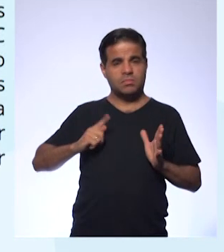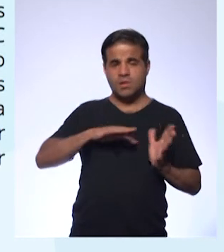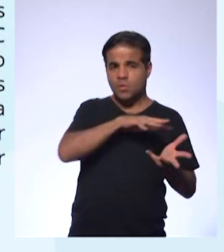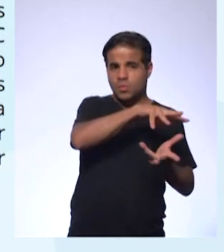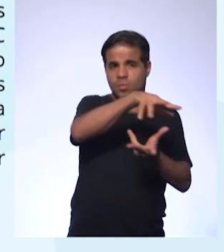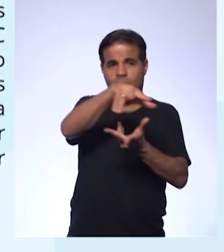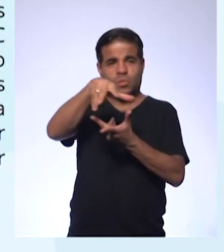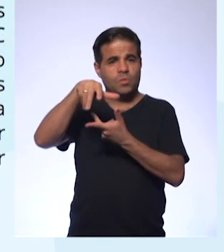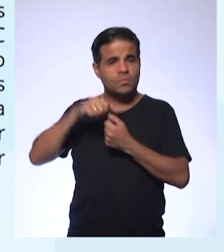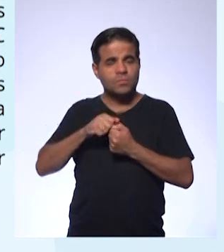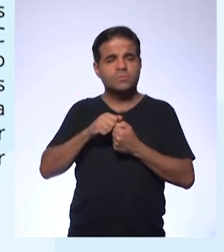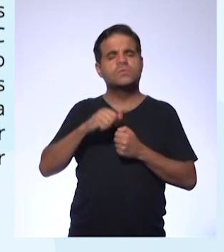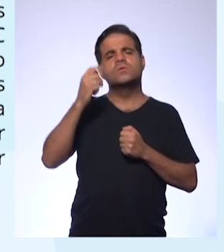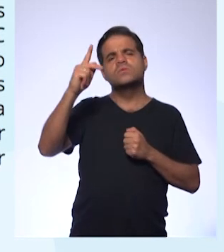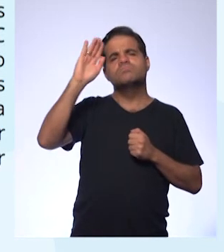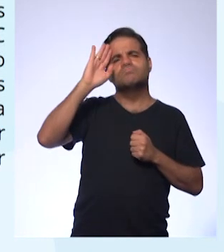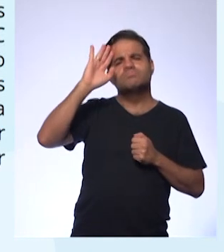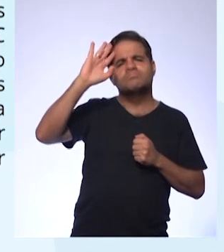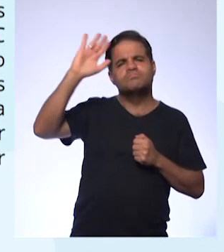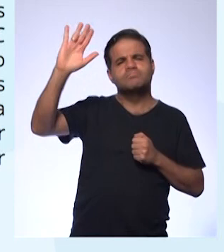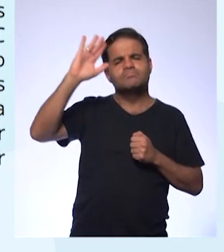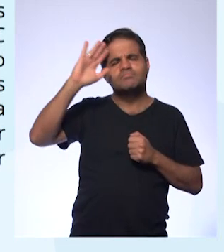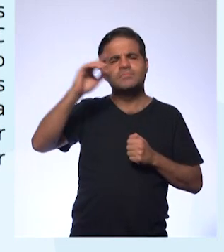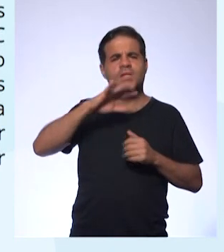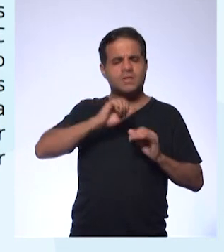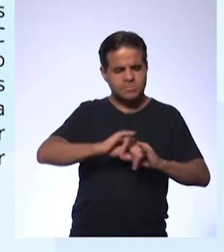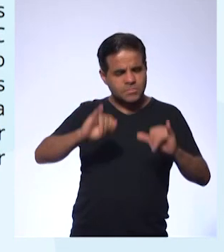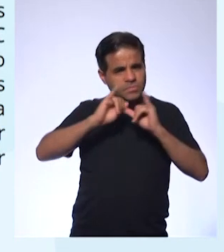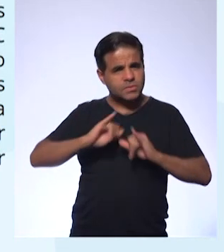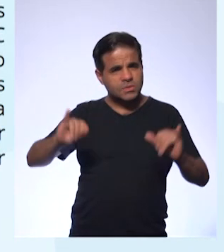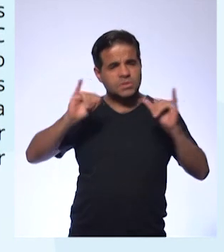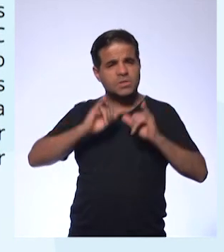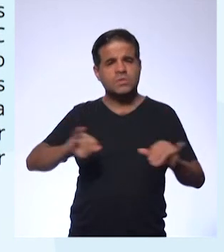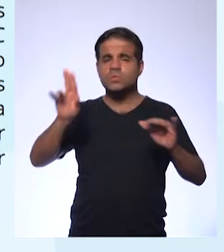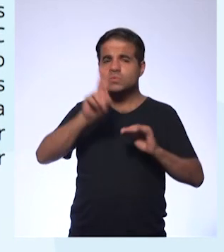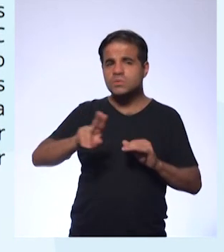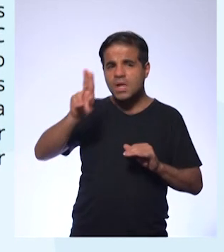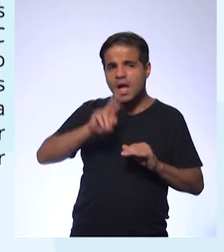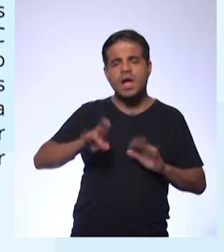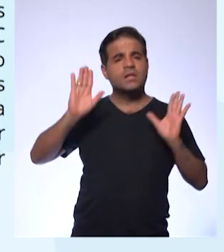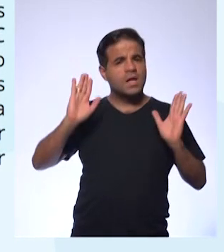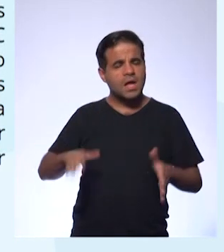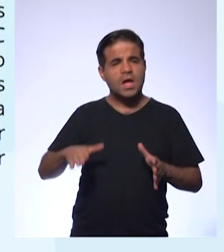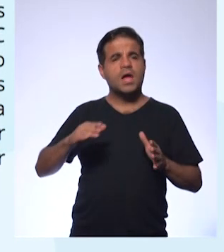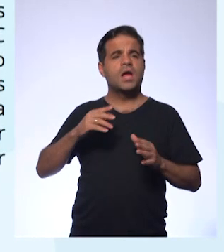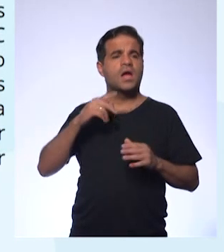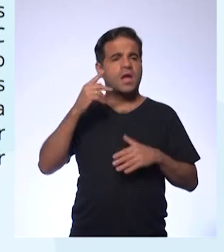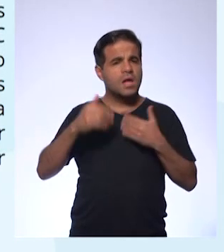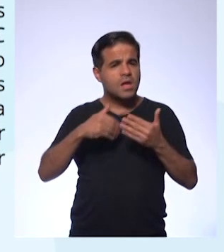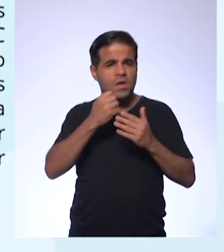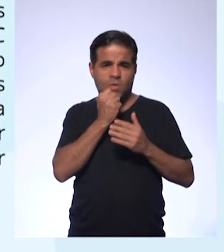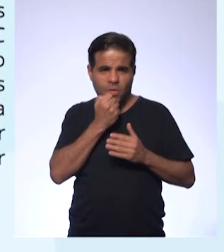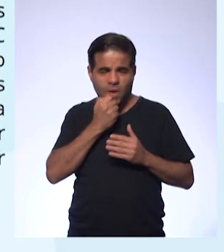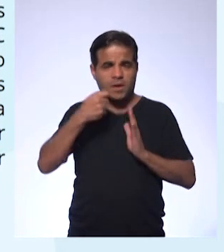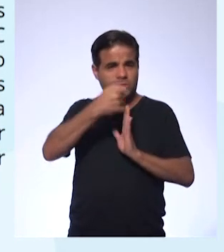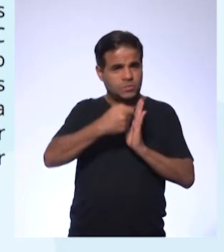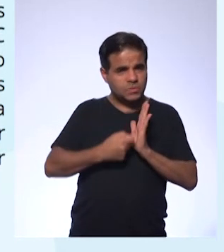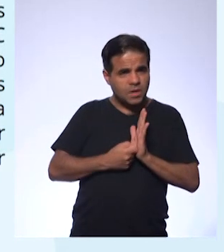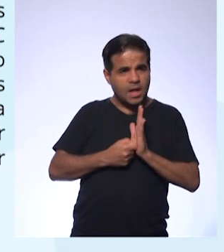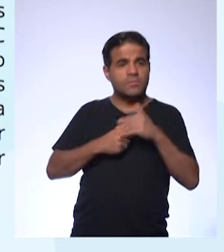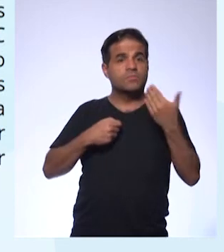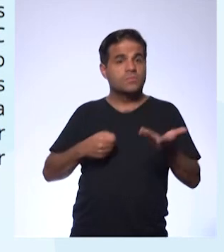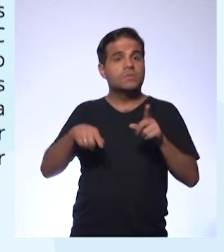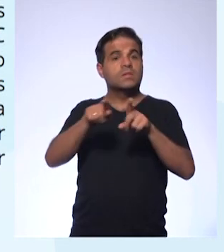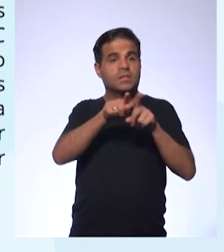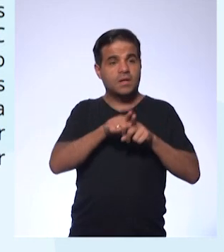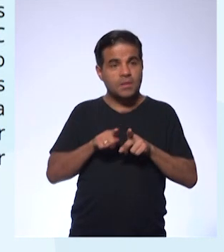mundo. Na sua imensa maioria, as publicações utilizadas são de papers científicos editorados.